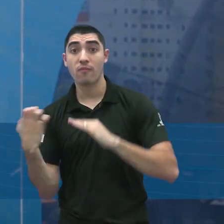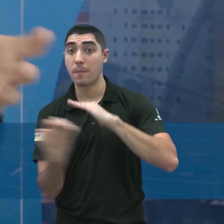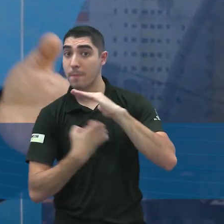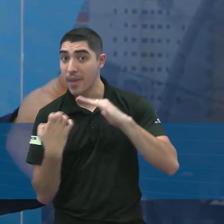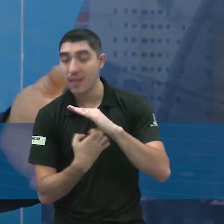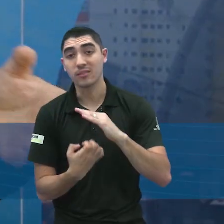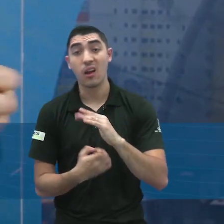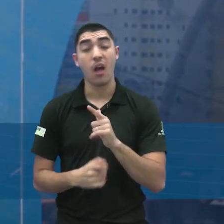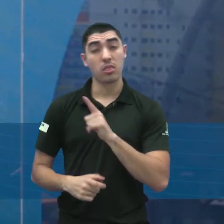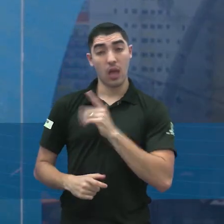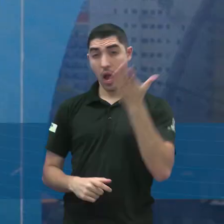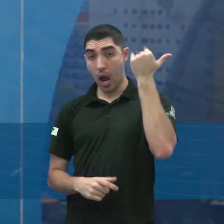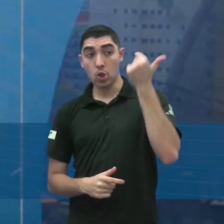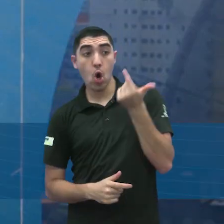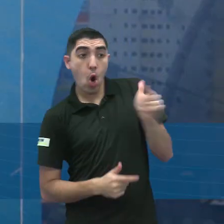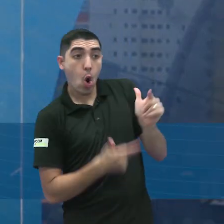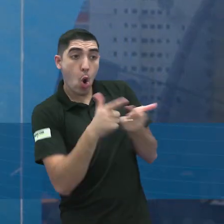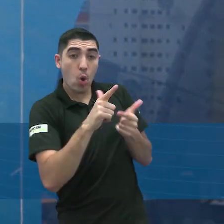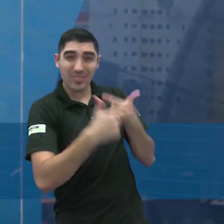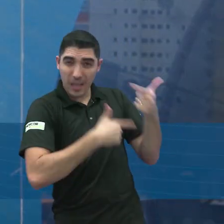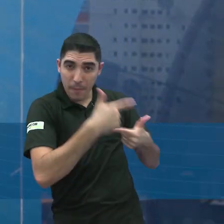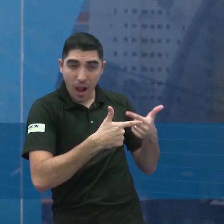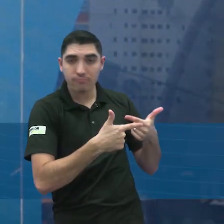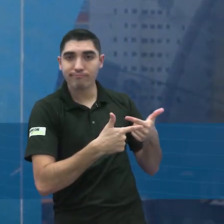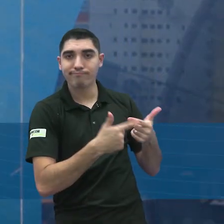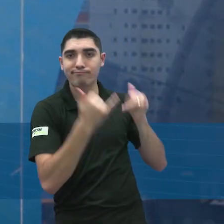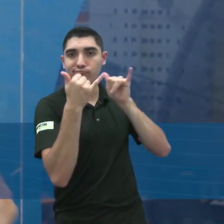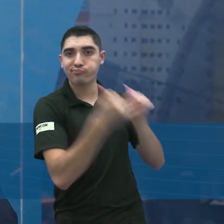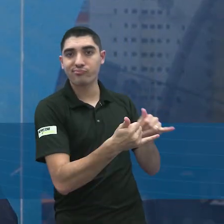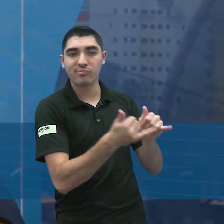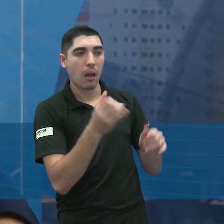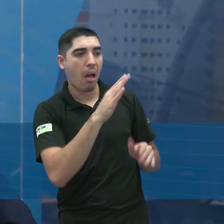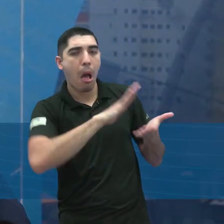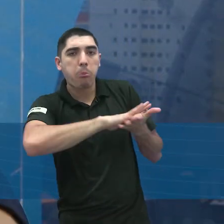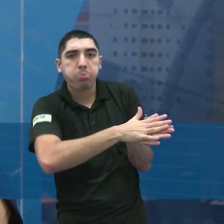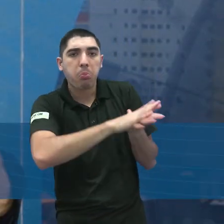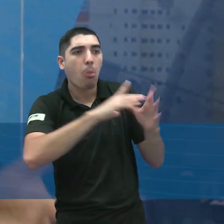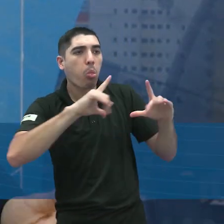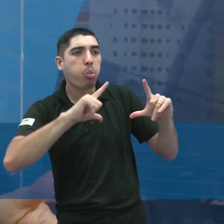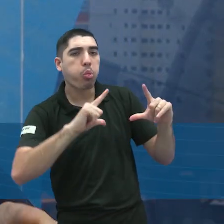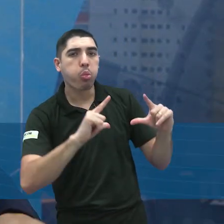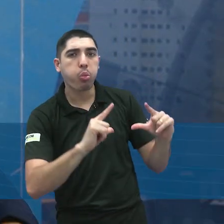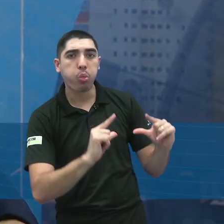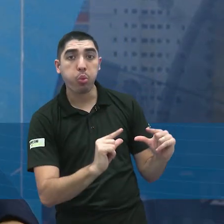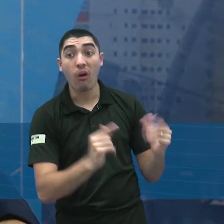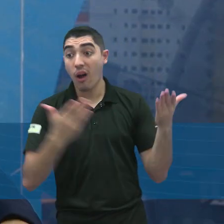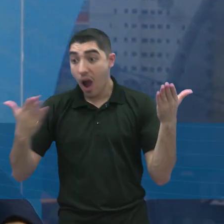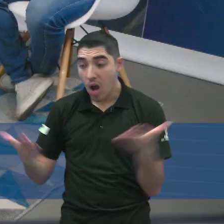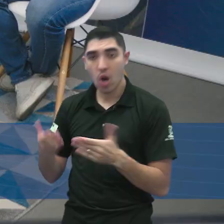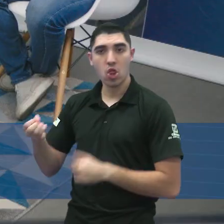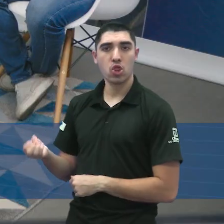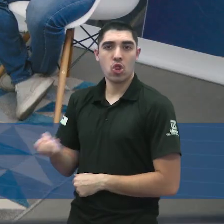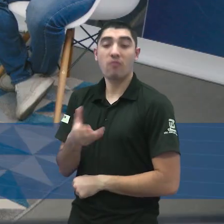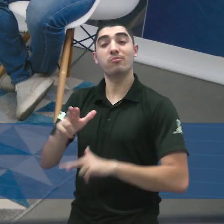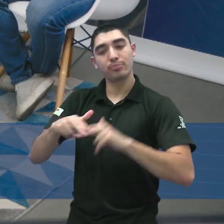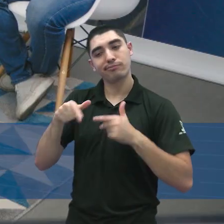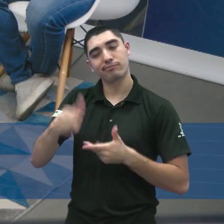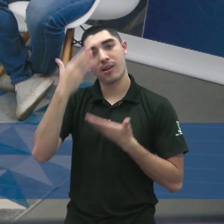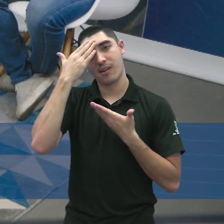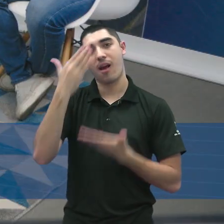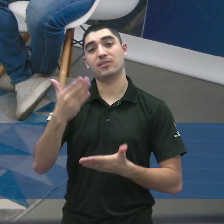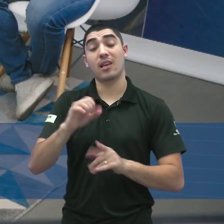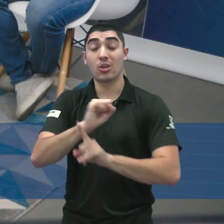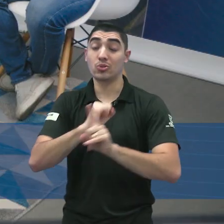começando, talvez, a deixar de existir enquanto estão surgindo outros, né? É uma evolução natural das economias nas sociedades modernas. Com certeza,